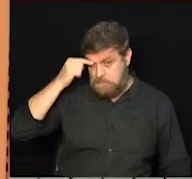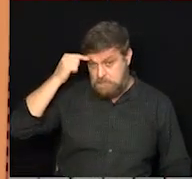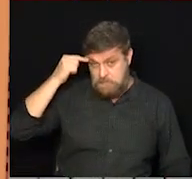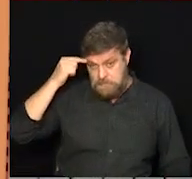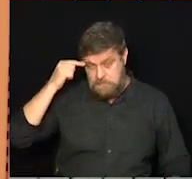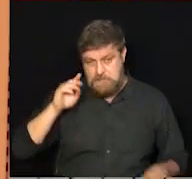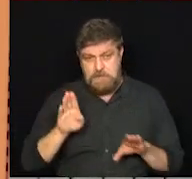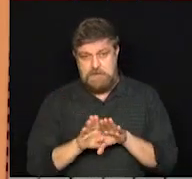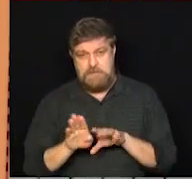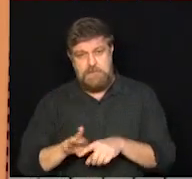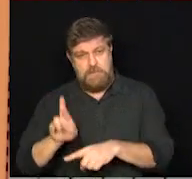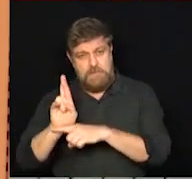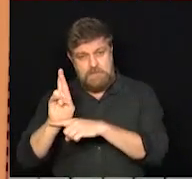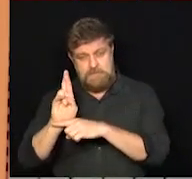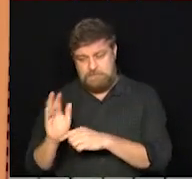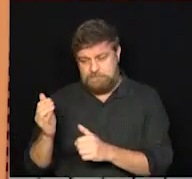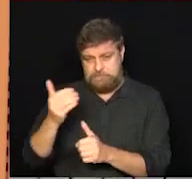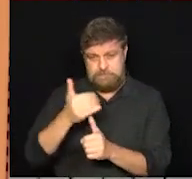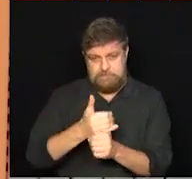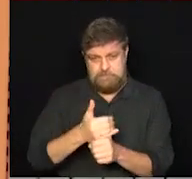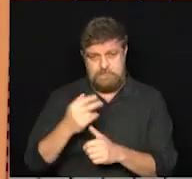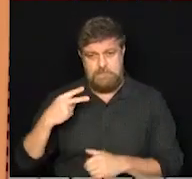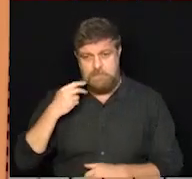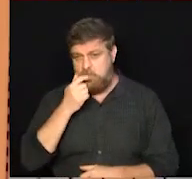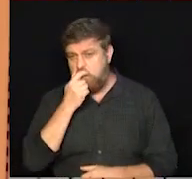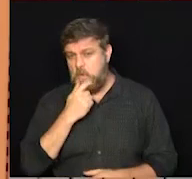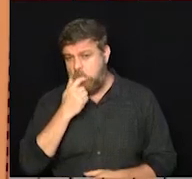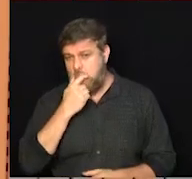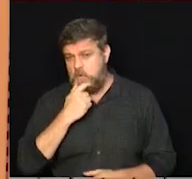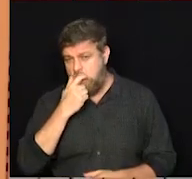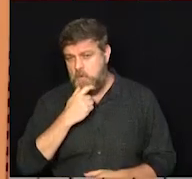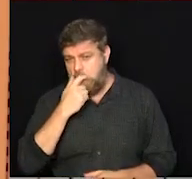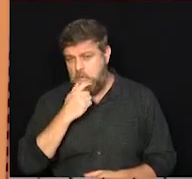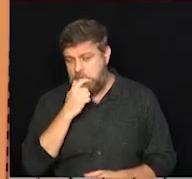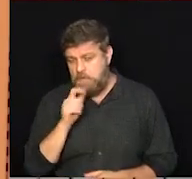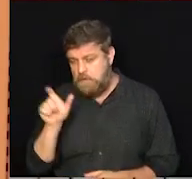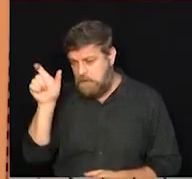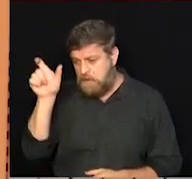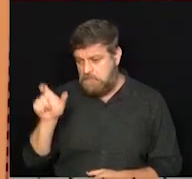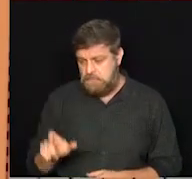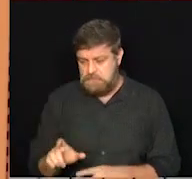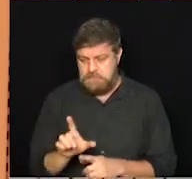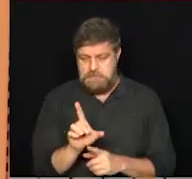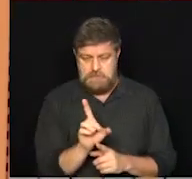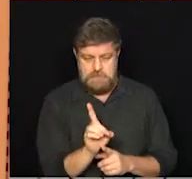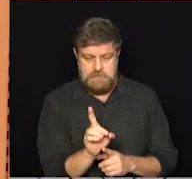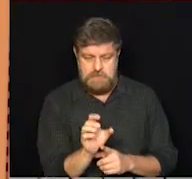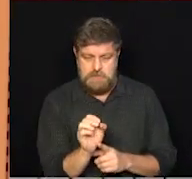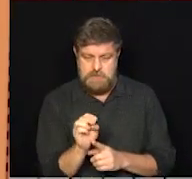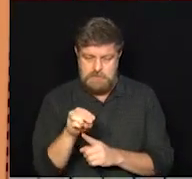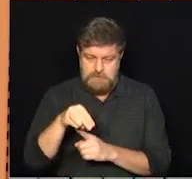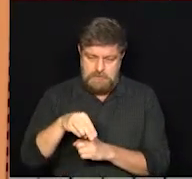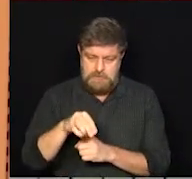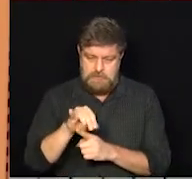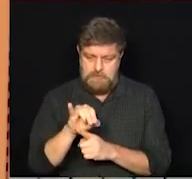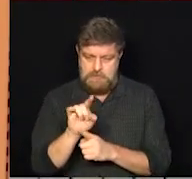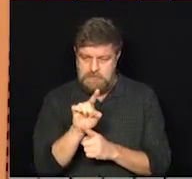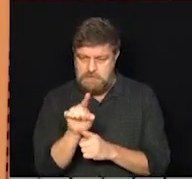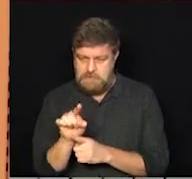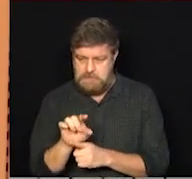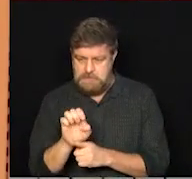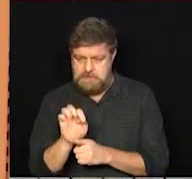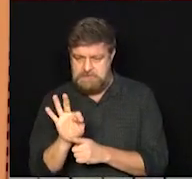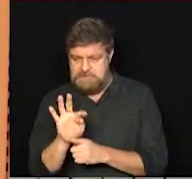o representante do vereador marrom Cunha que é o senhor Donizete Soares está aqui presente quero